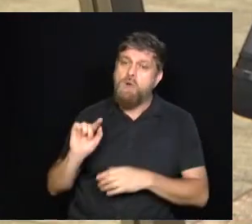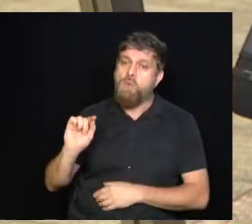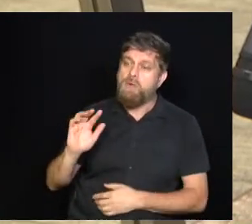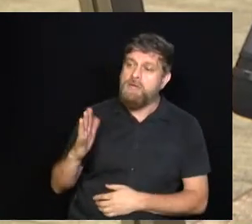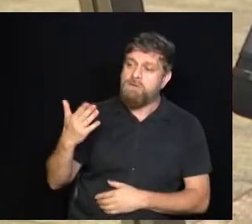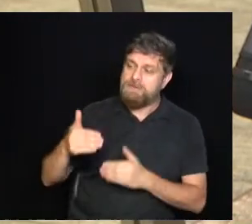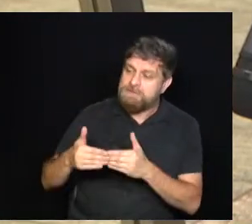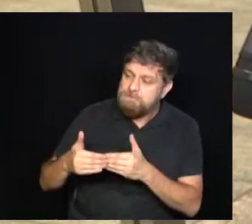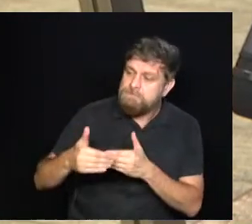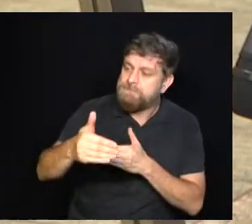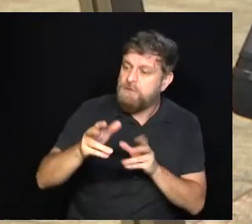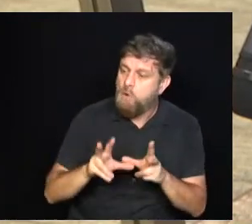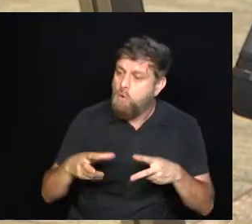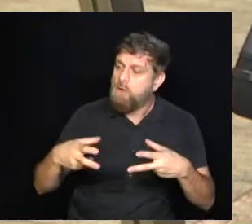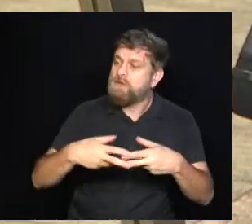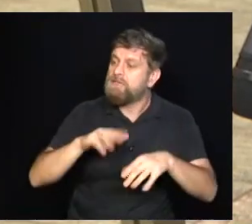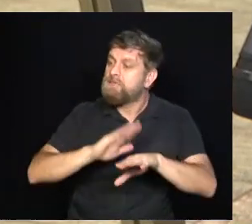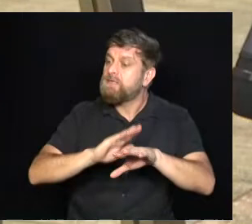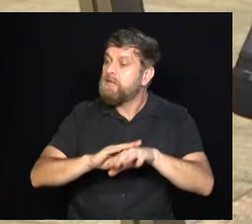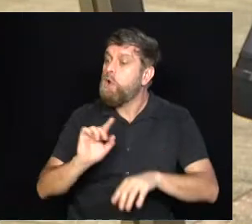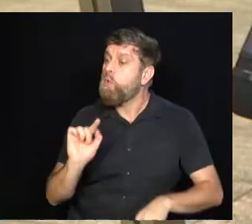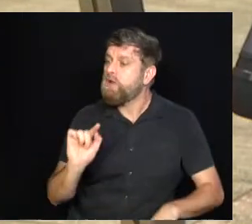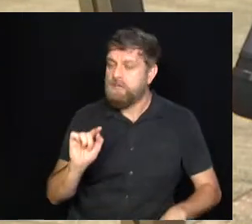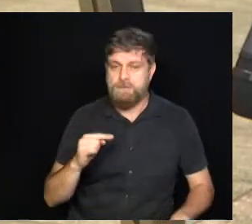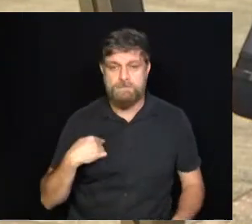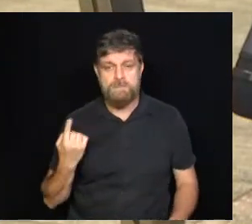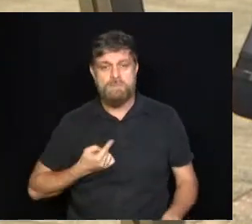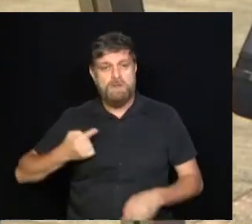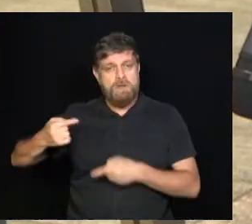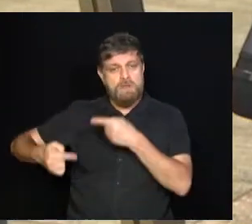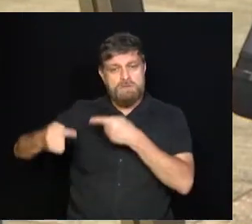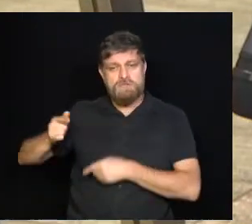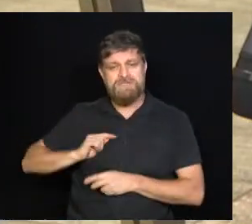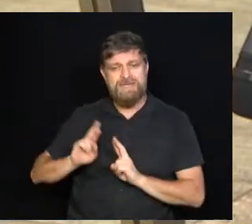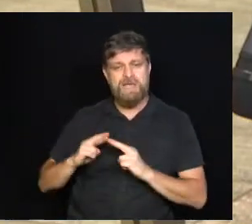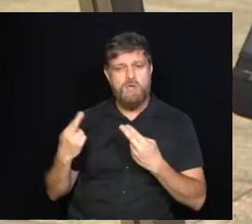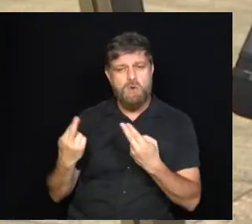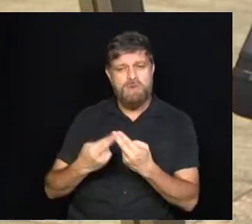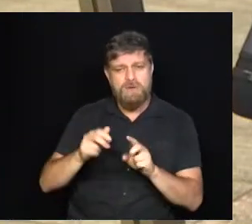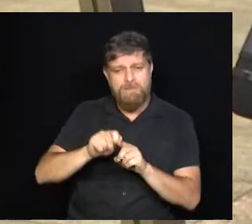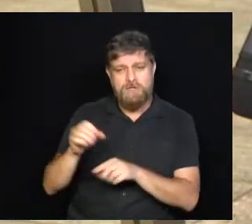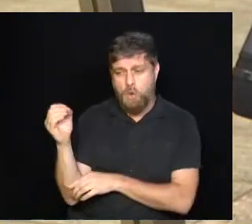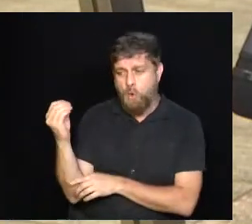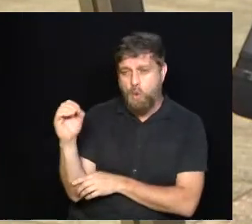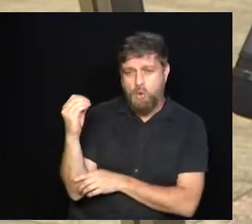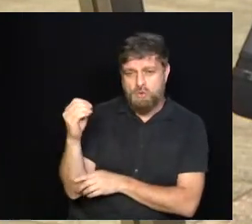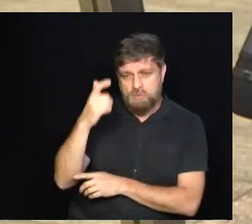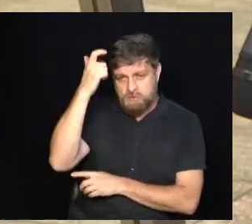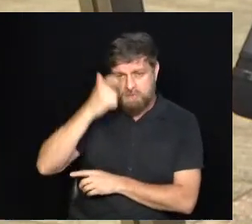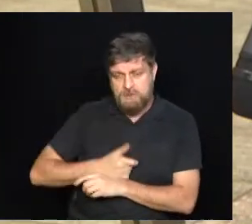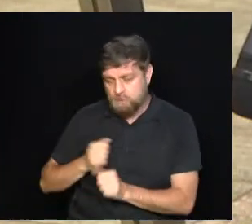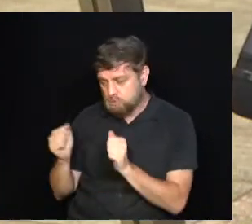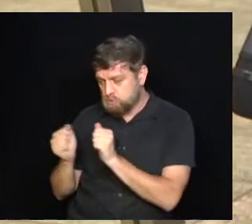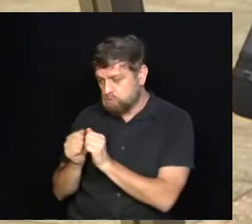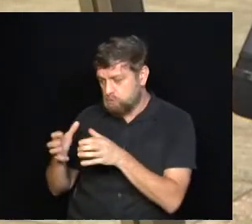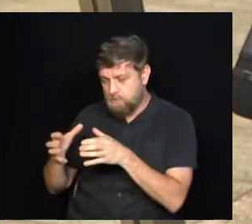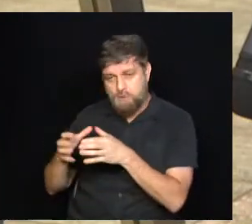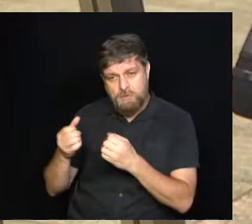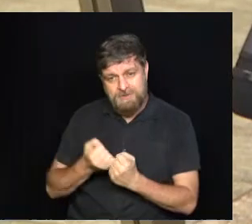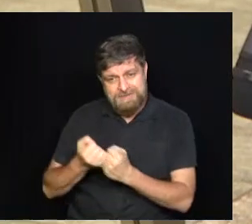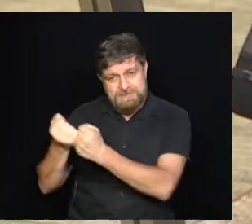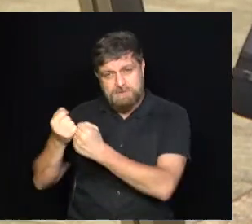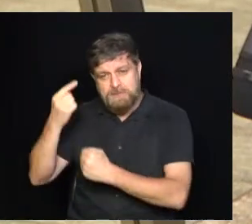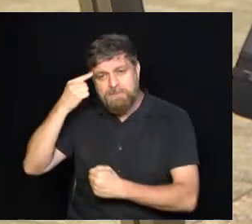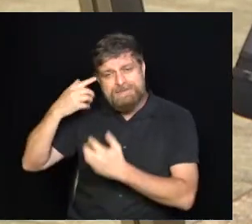próximo passo da comissão? A gente deve discutir, a gente tem reunião agora no mês de outubro, eu estou definindo junto com a equipe, também com